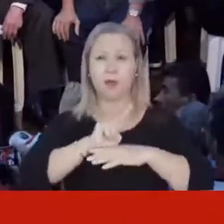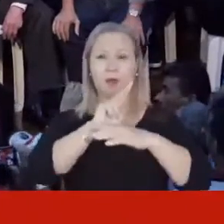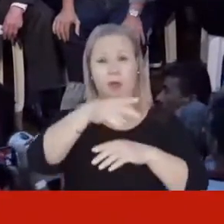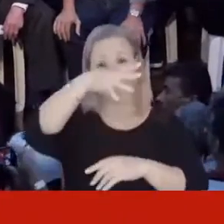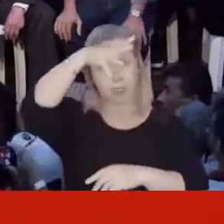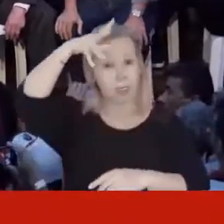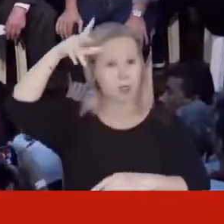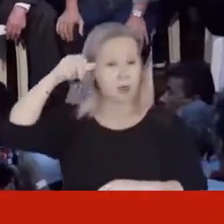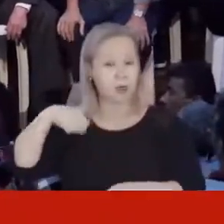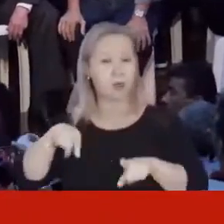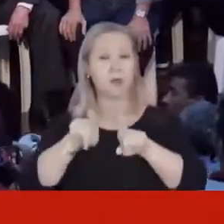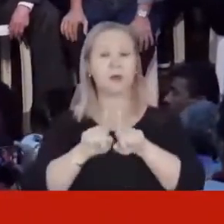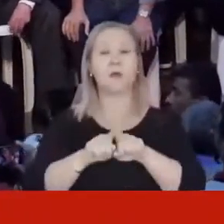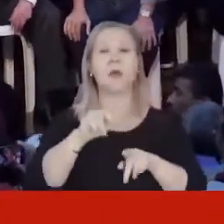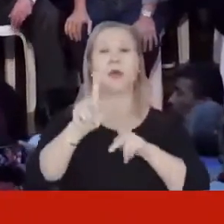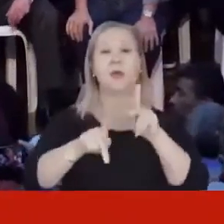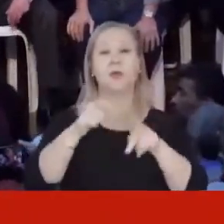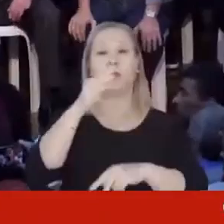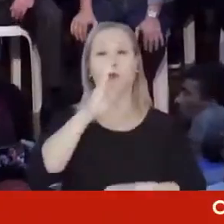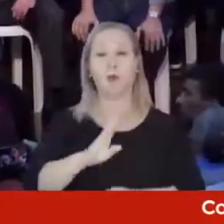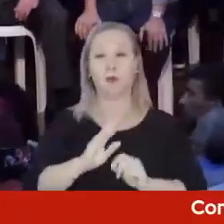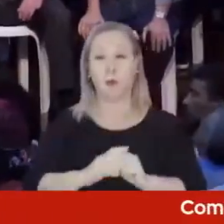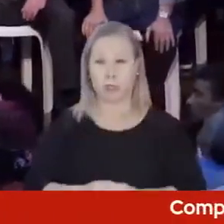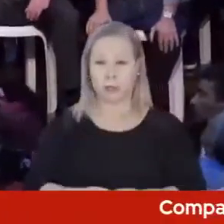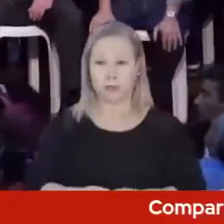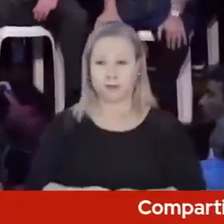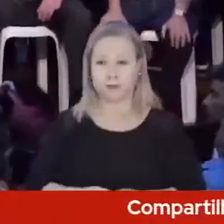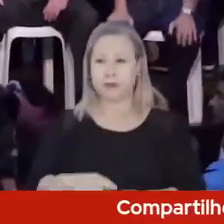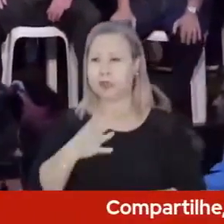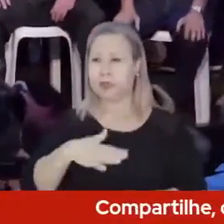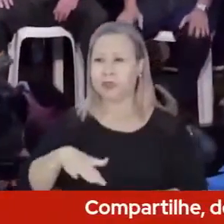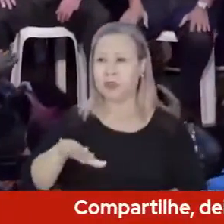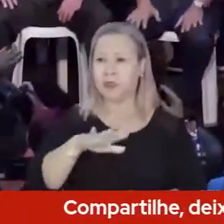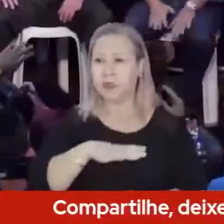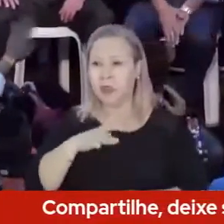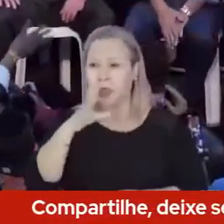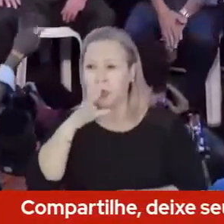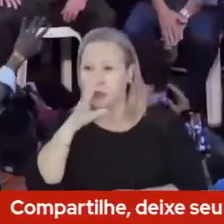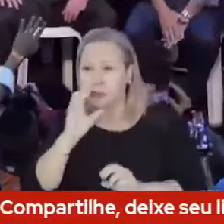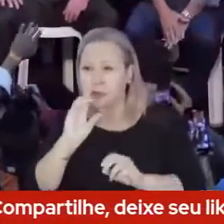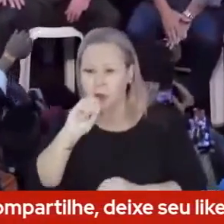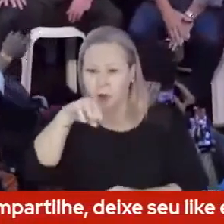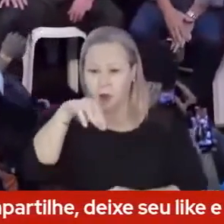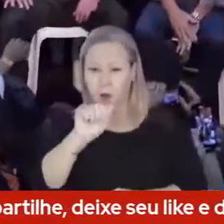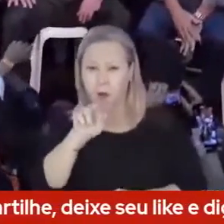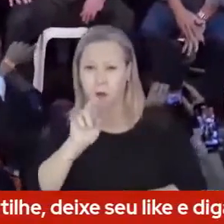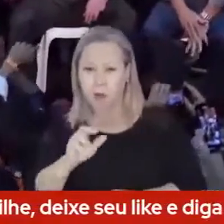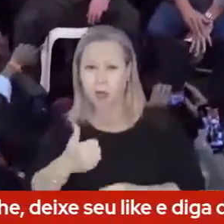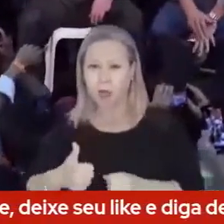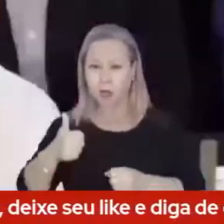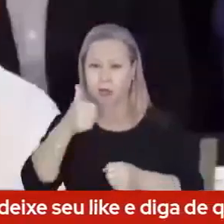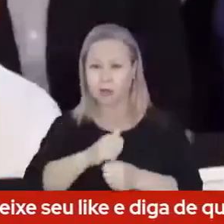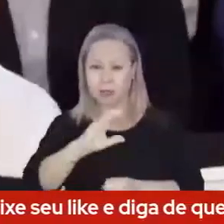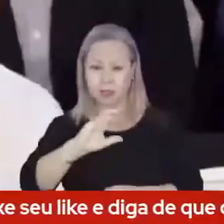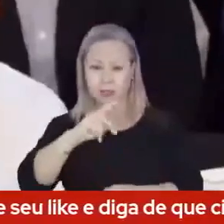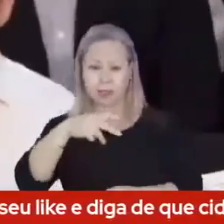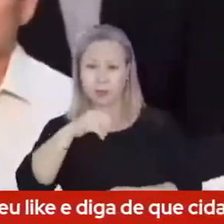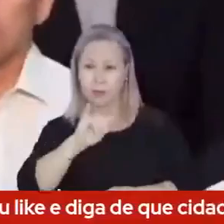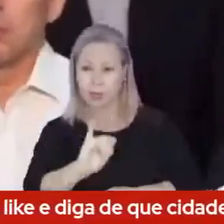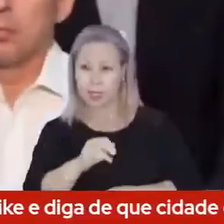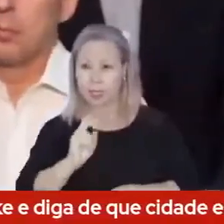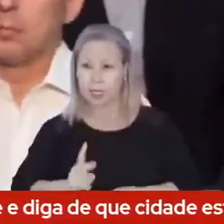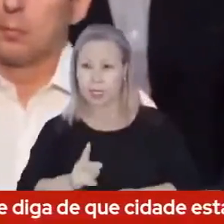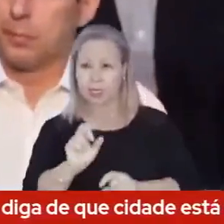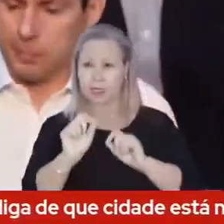brasileiro. O Omar, que nós todos passamos a admirar. Omar é o nosso chefe da CPI sempre, senador do Amazonas